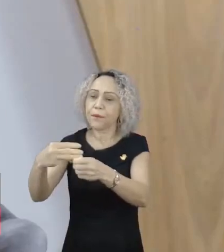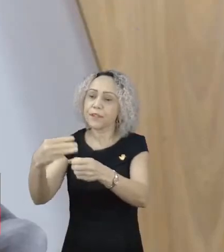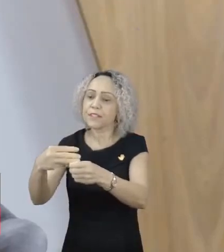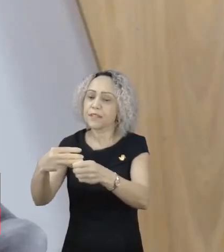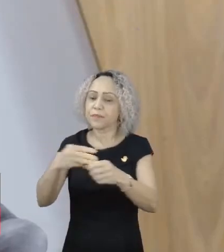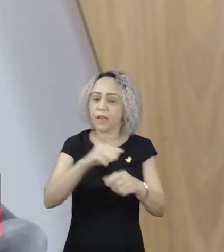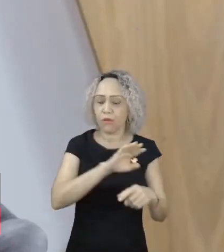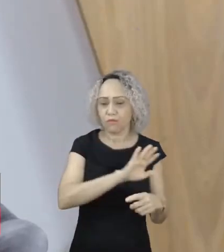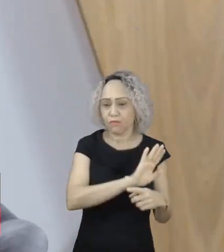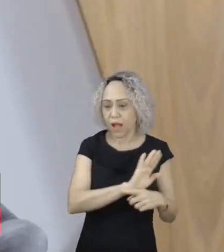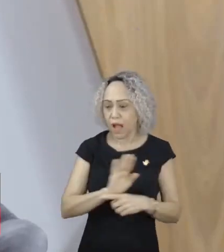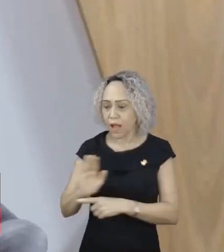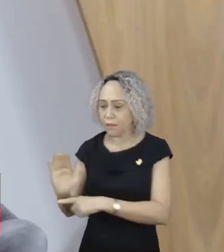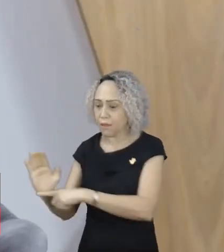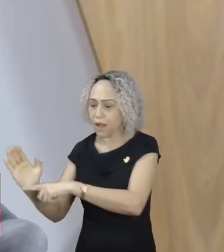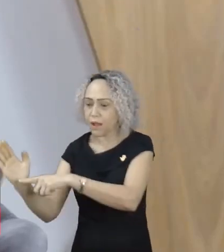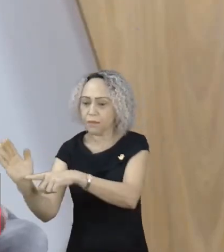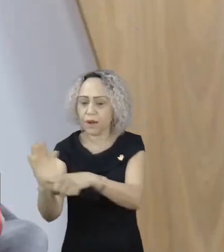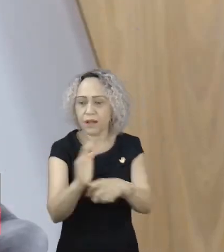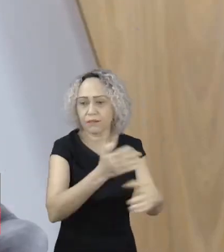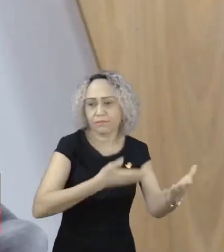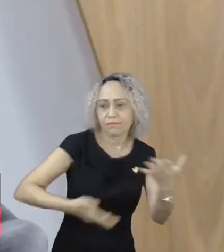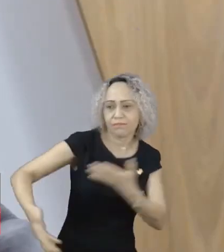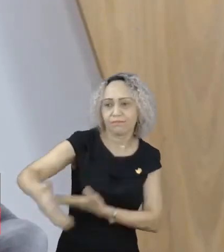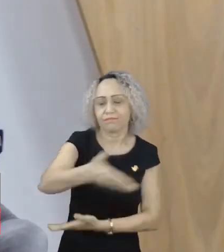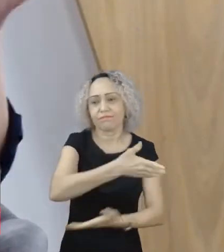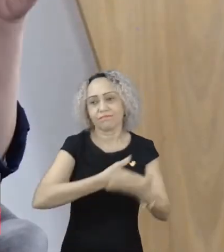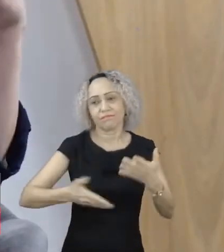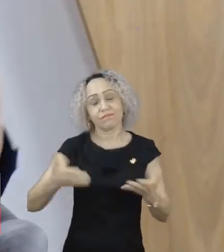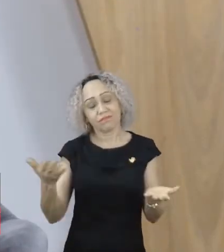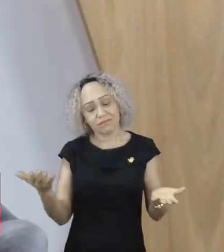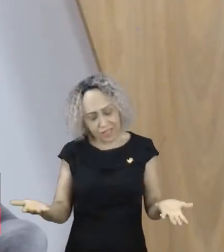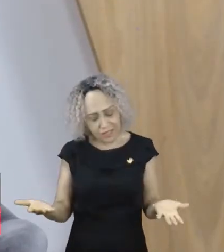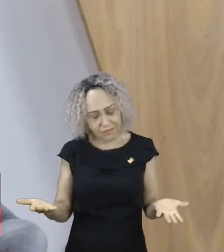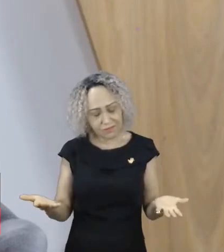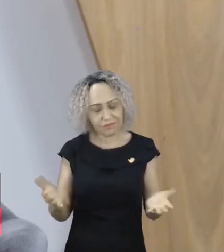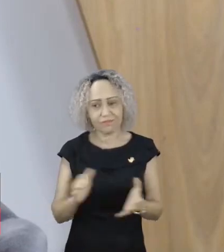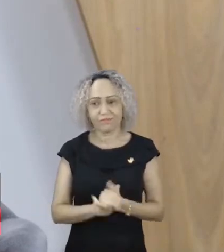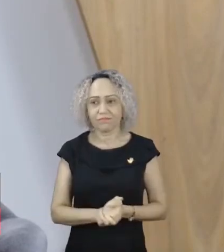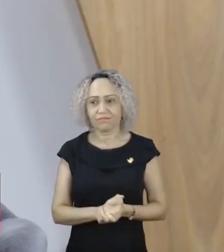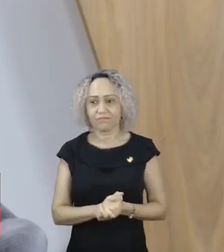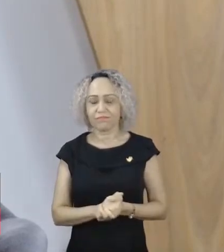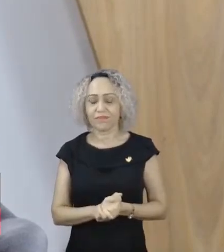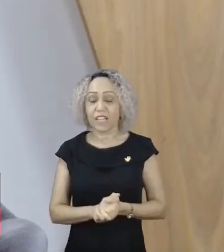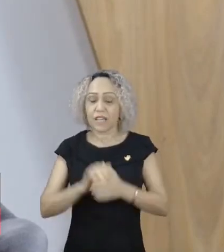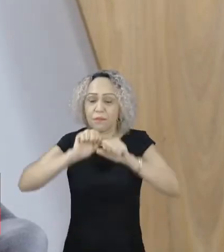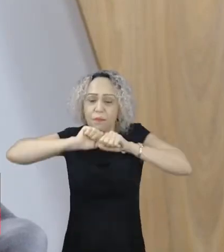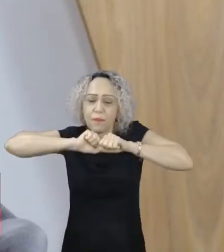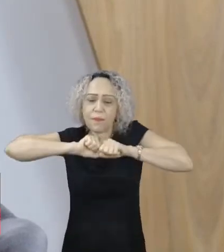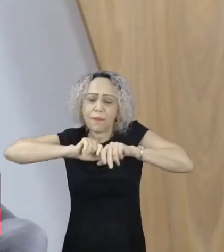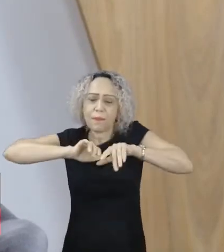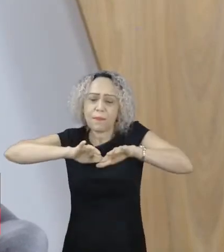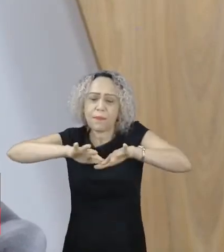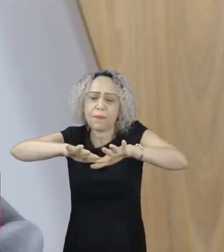que o governo federal tem de boas práticas, aprender com os estados e poder disseminar isso para todo o Brasil, para todos os estados e chegar também nos